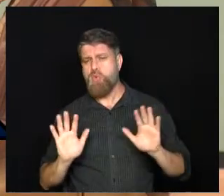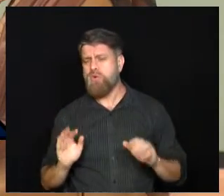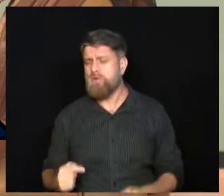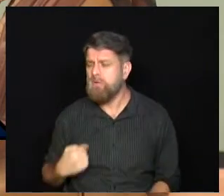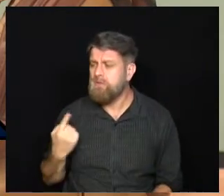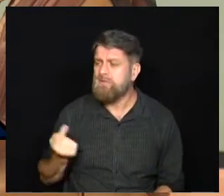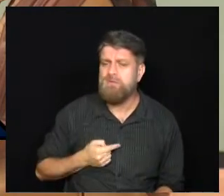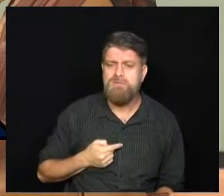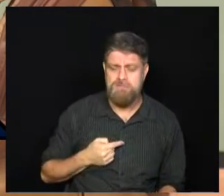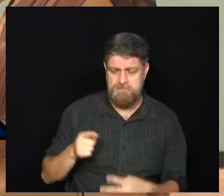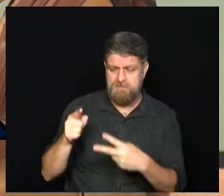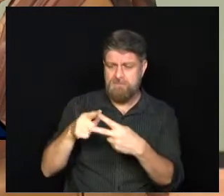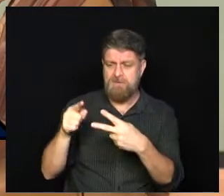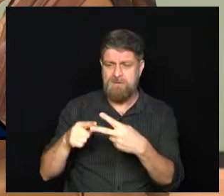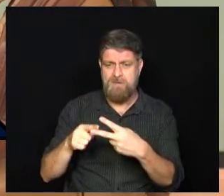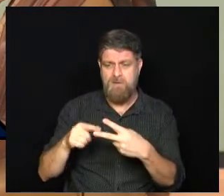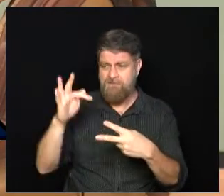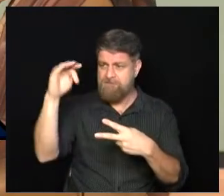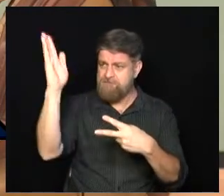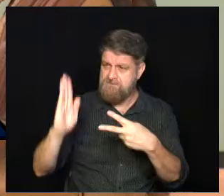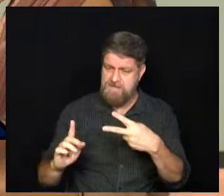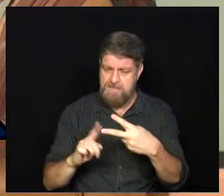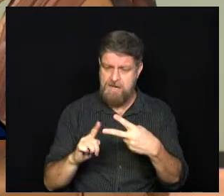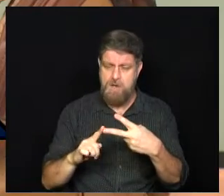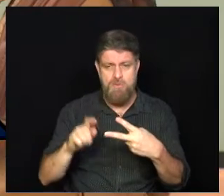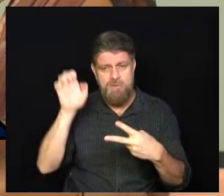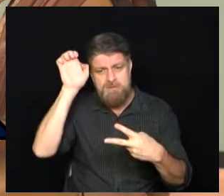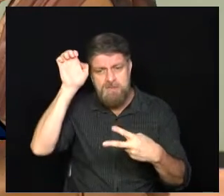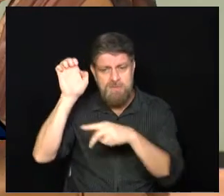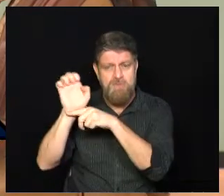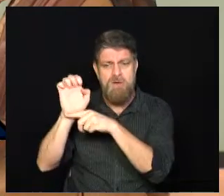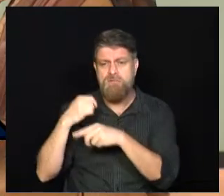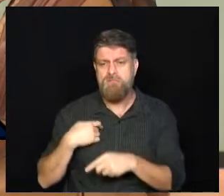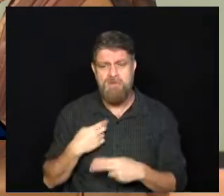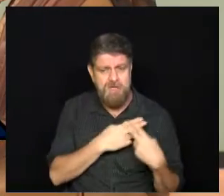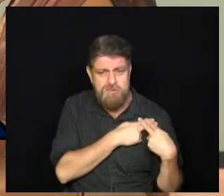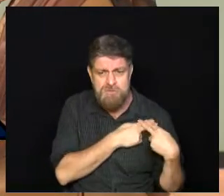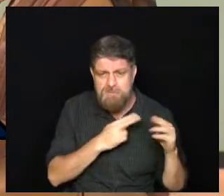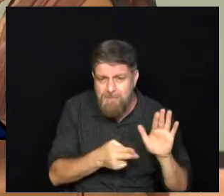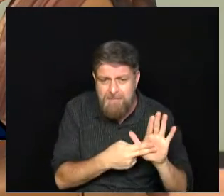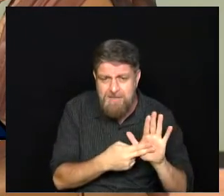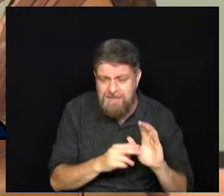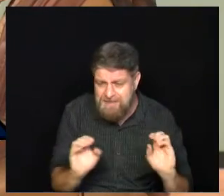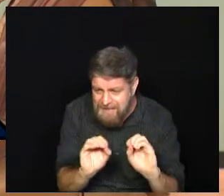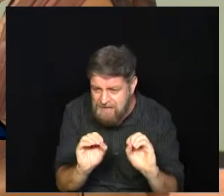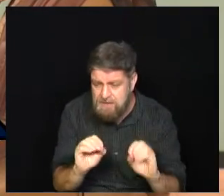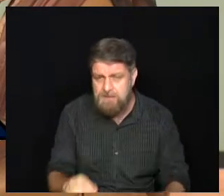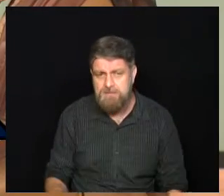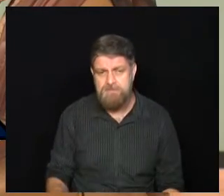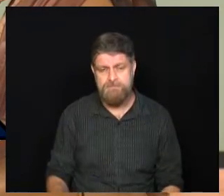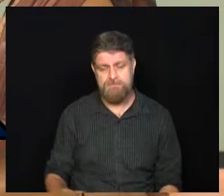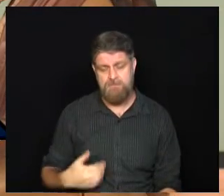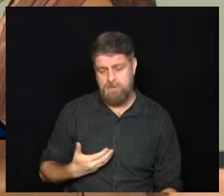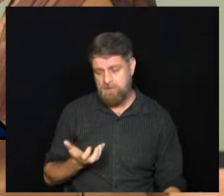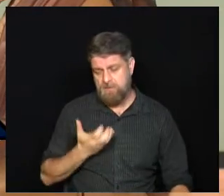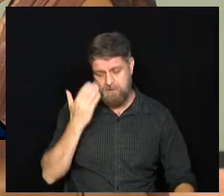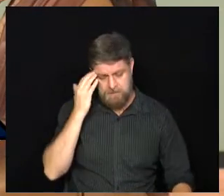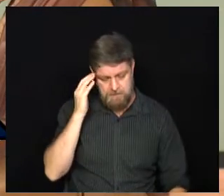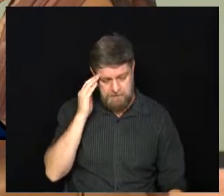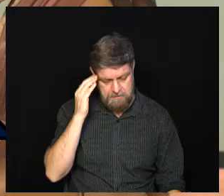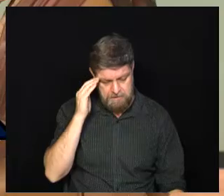os entes, né, os outros entes, tanto estadual como federal, não vai assumir isso? eu queria meio que entender isso